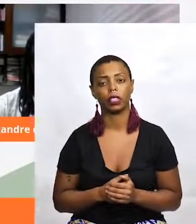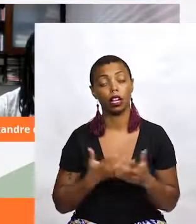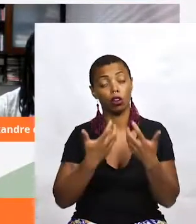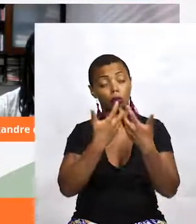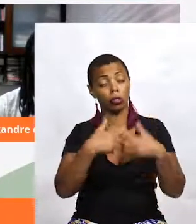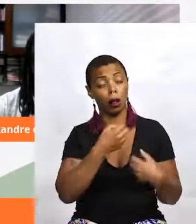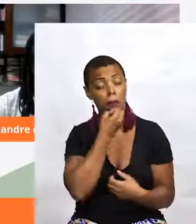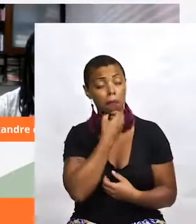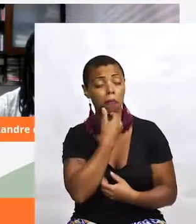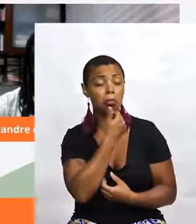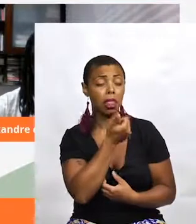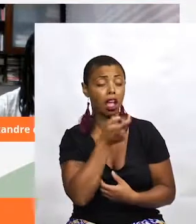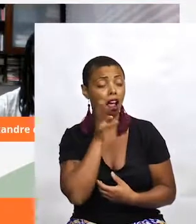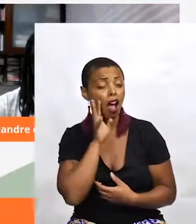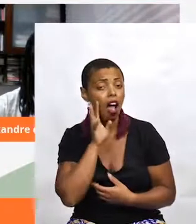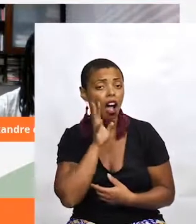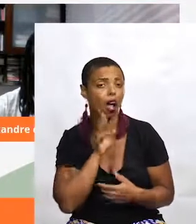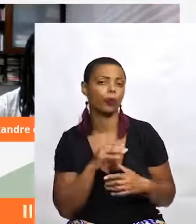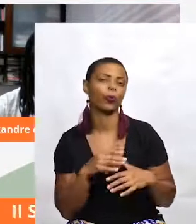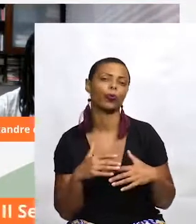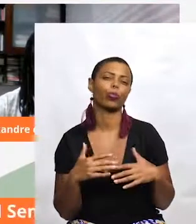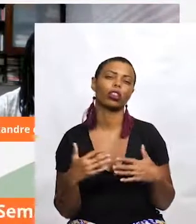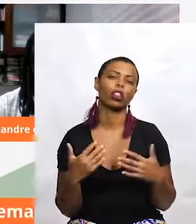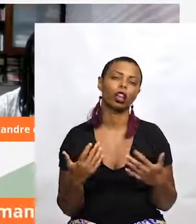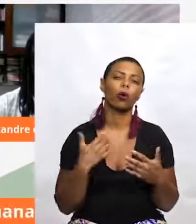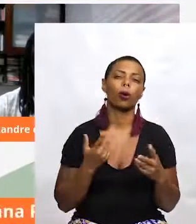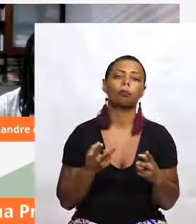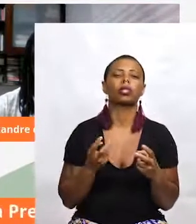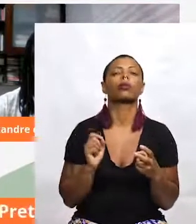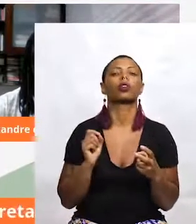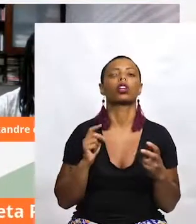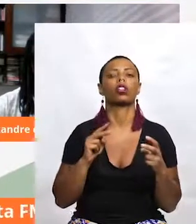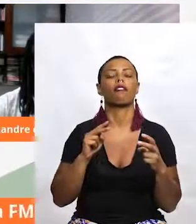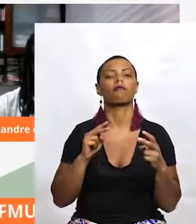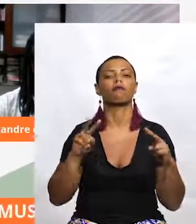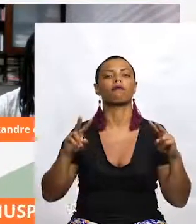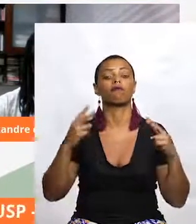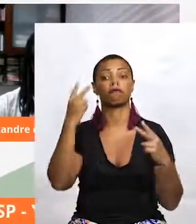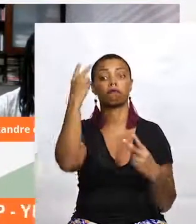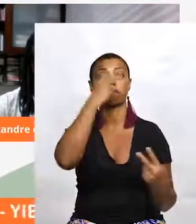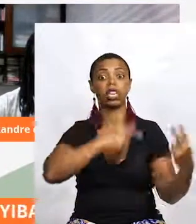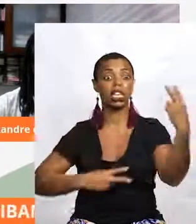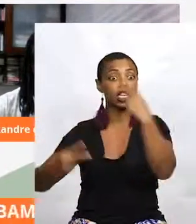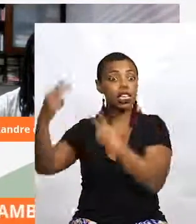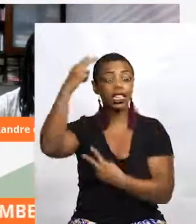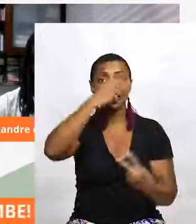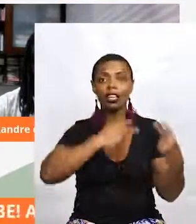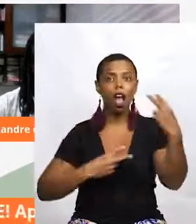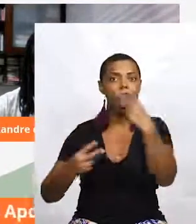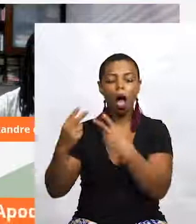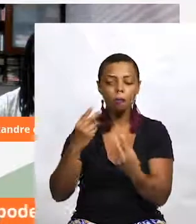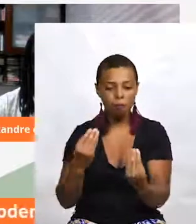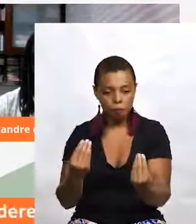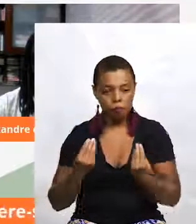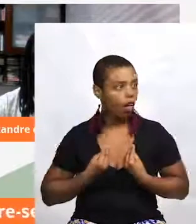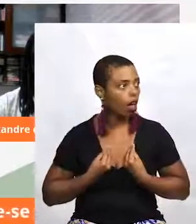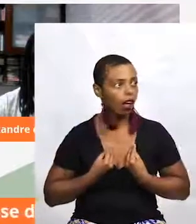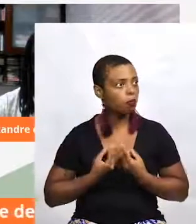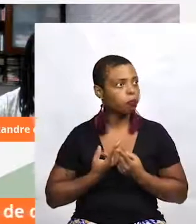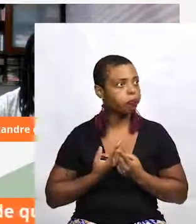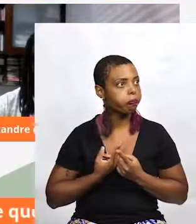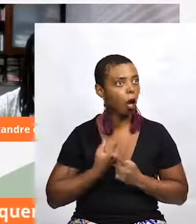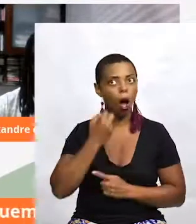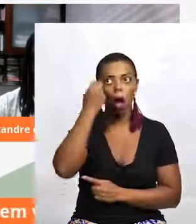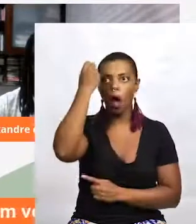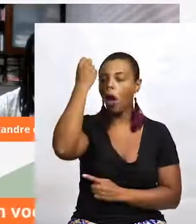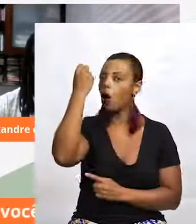bem. Então, eu percebi que essa visibilidade me trouxe um ganho muito grande no sentido dos meus alunos